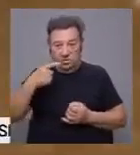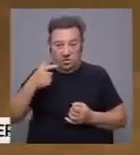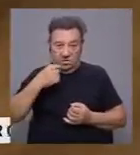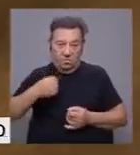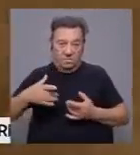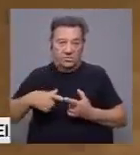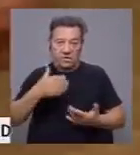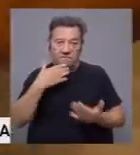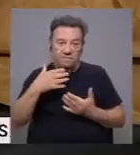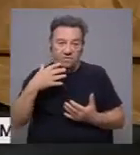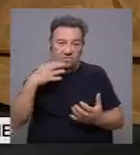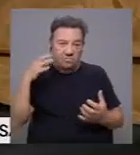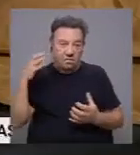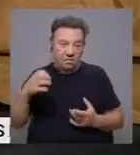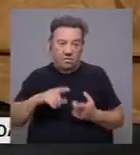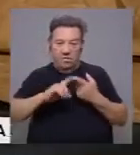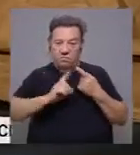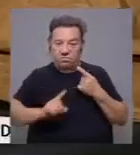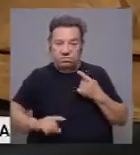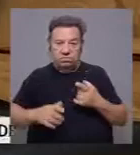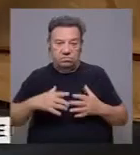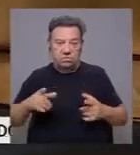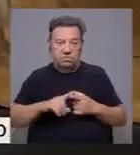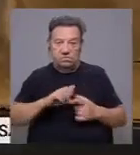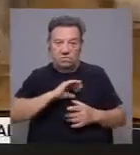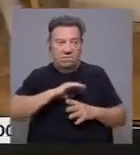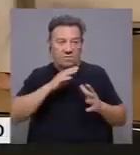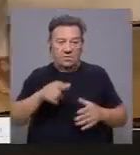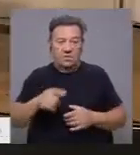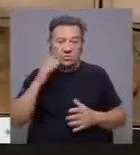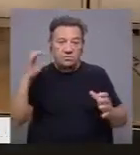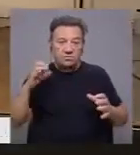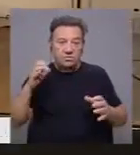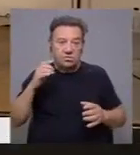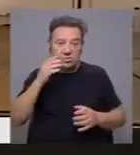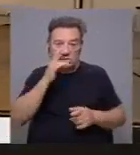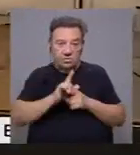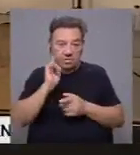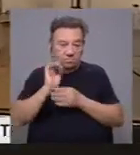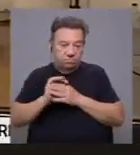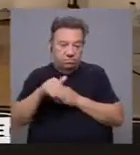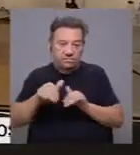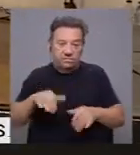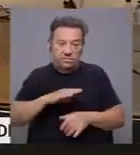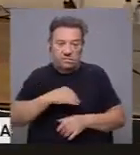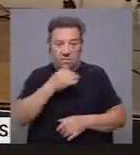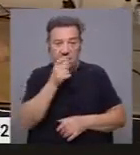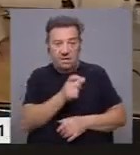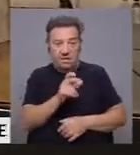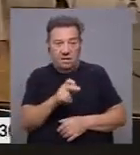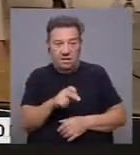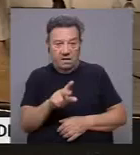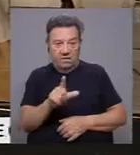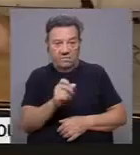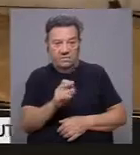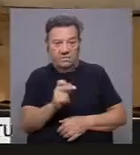de fazer rugir as nuvens, trovões tão largos como o universo e sons de precipício. São palavras de Ana Luísa